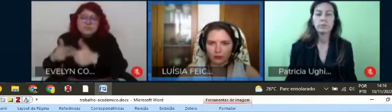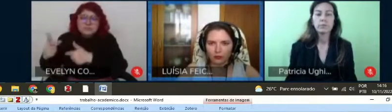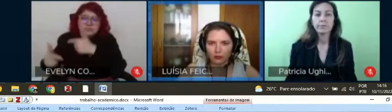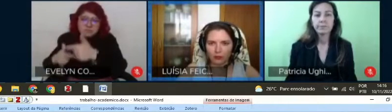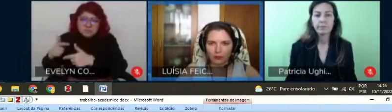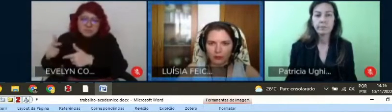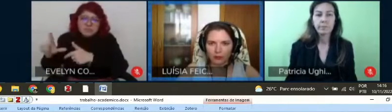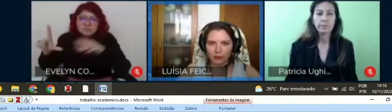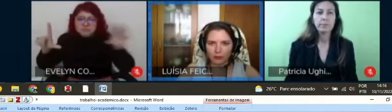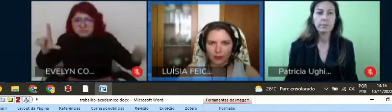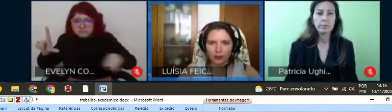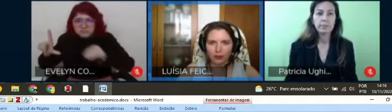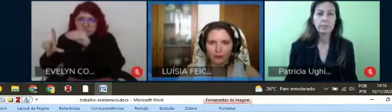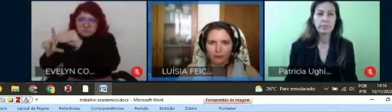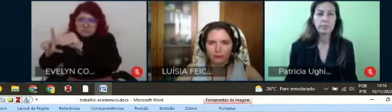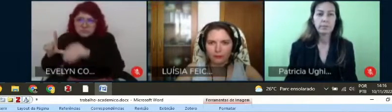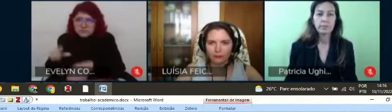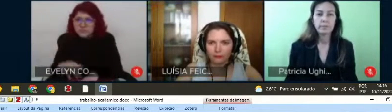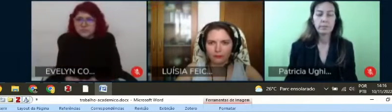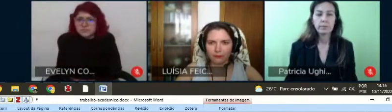Eu só ajusto o tamanho